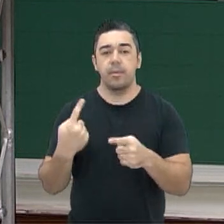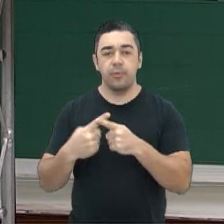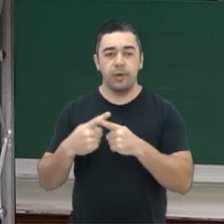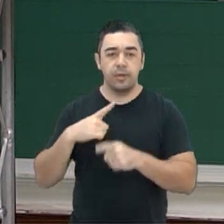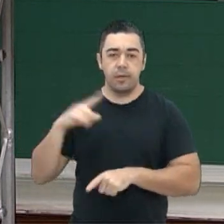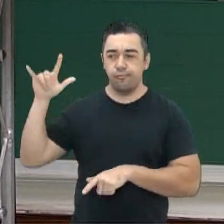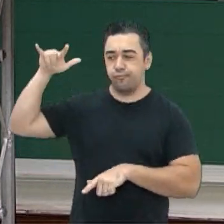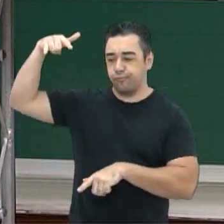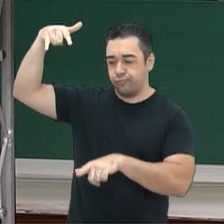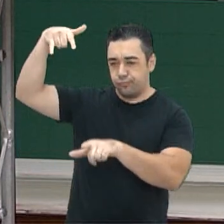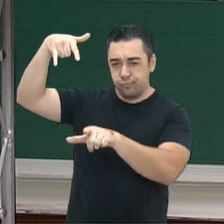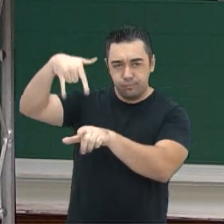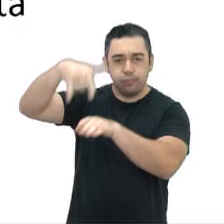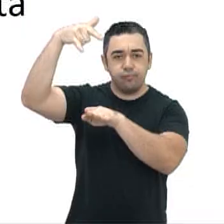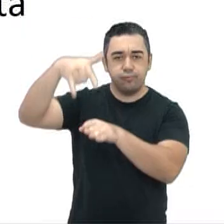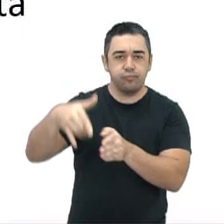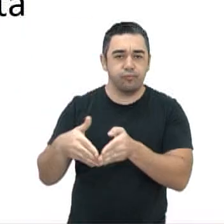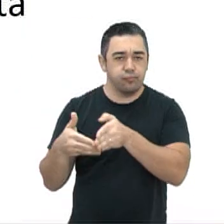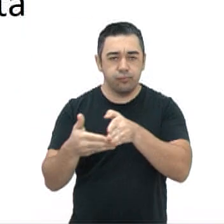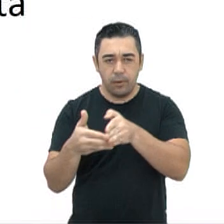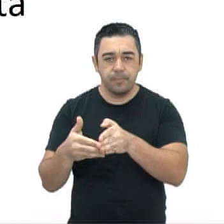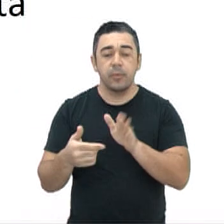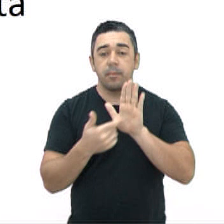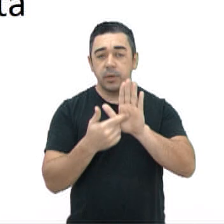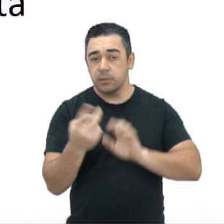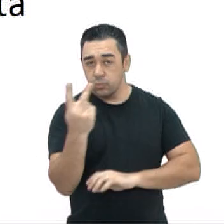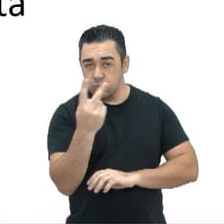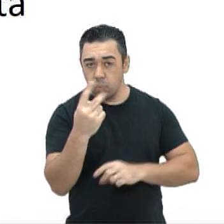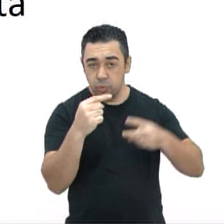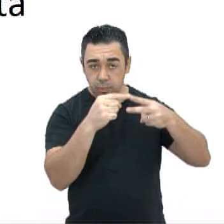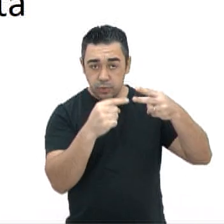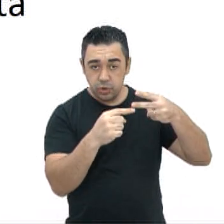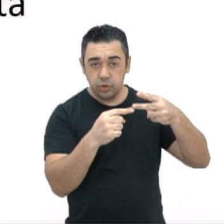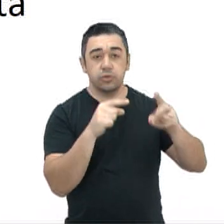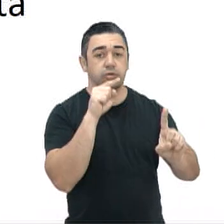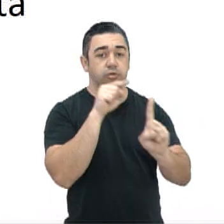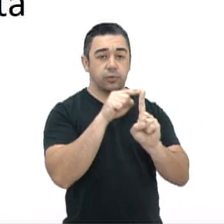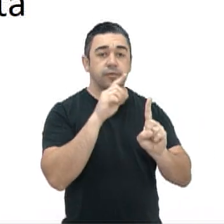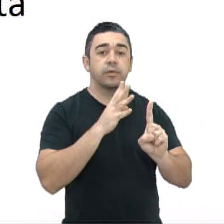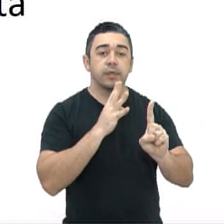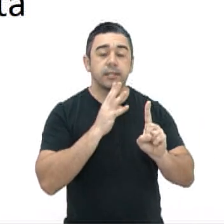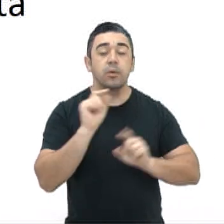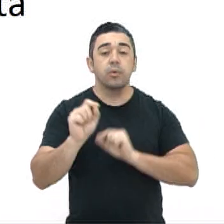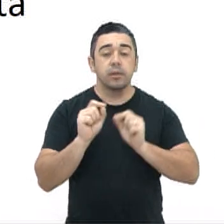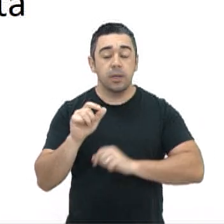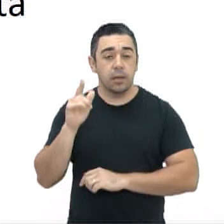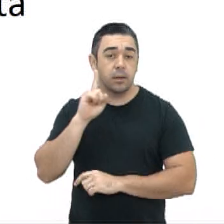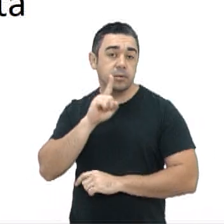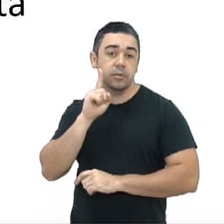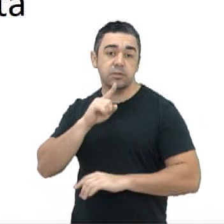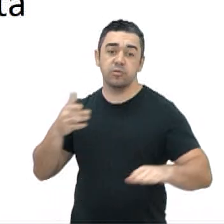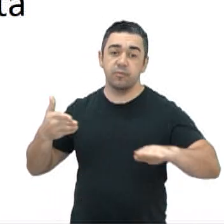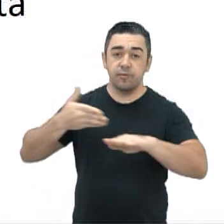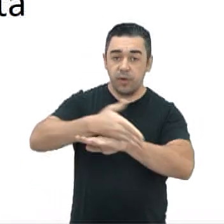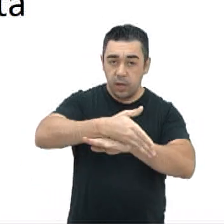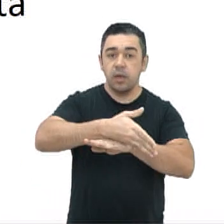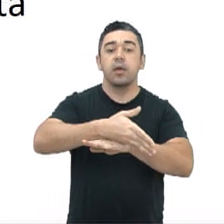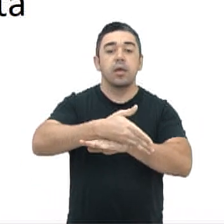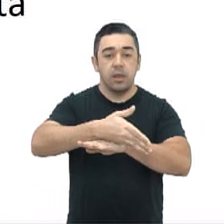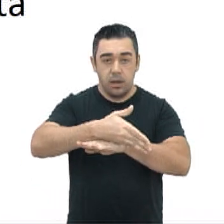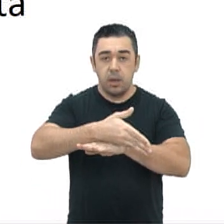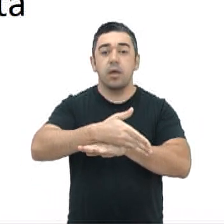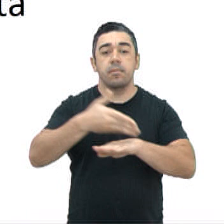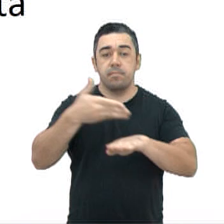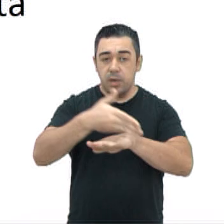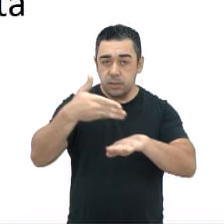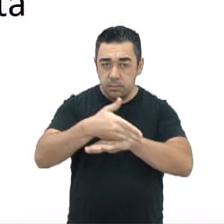Esse é o nosso tema de hoje. Apresentar para vocês os 2 objetivos. Vamos reconhecer a entrada dos Estados Unidos e da União Soviética